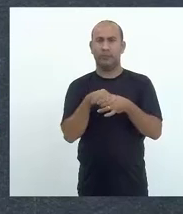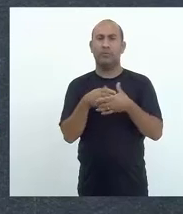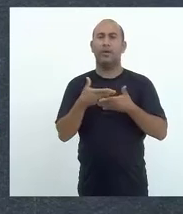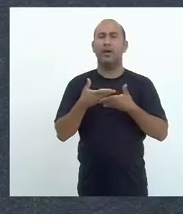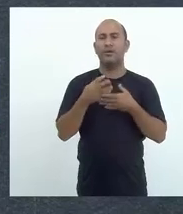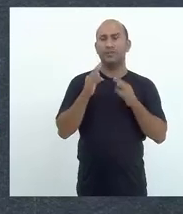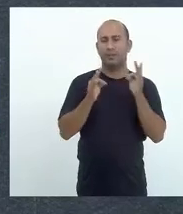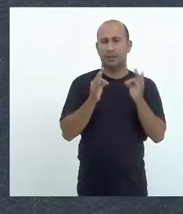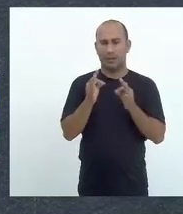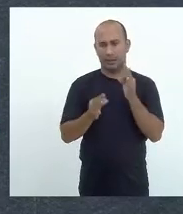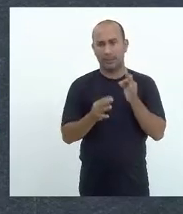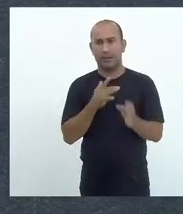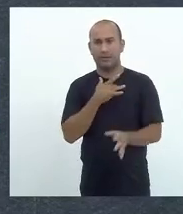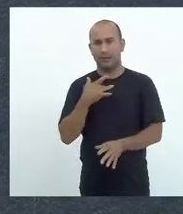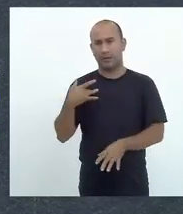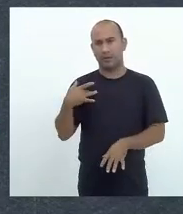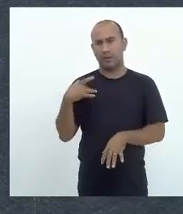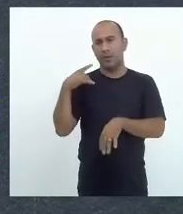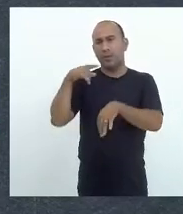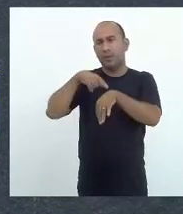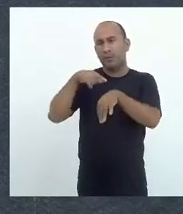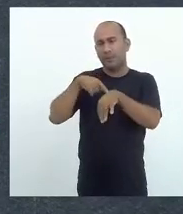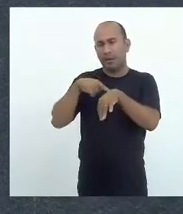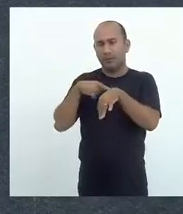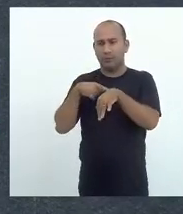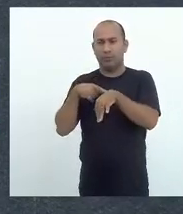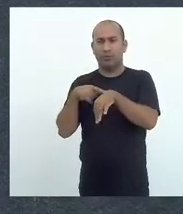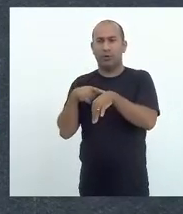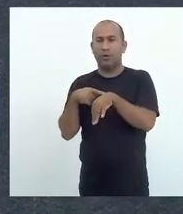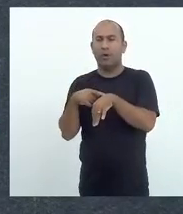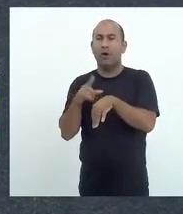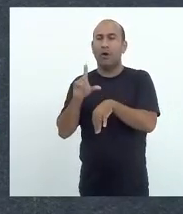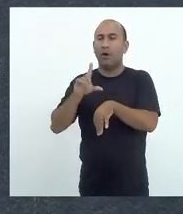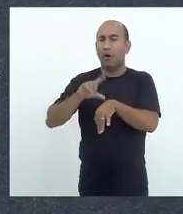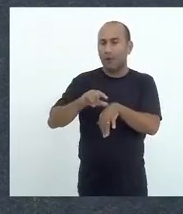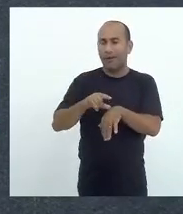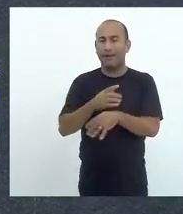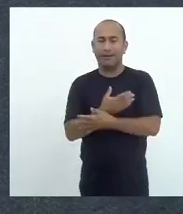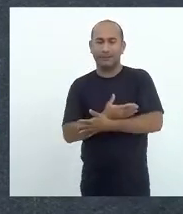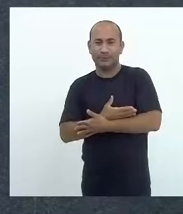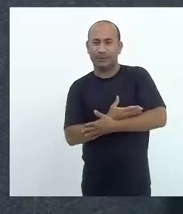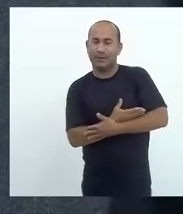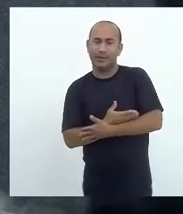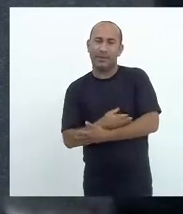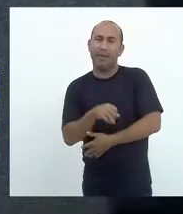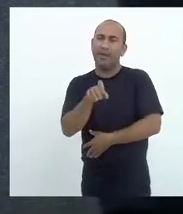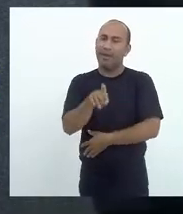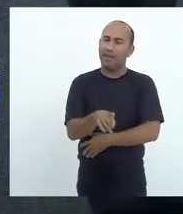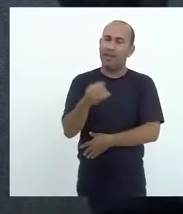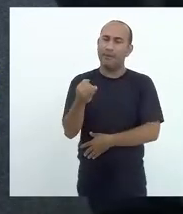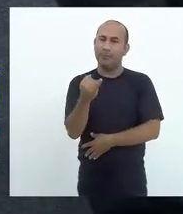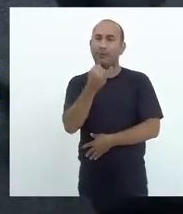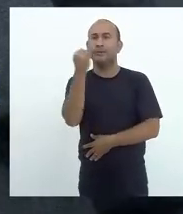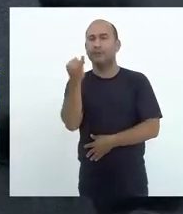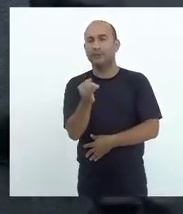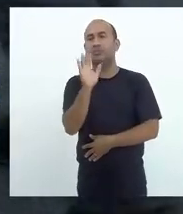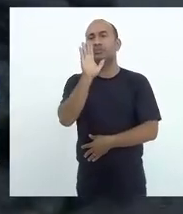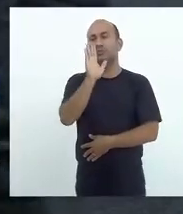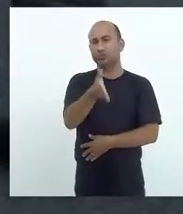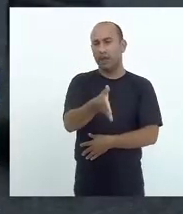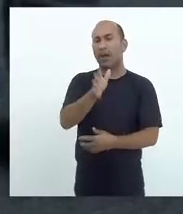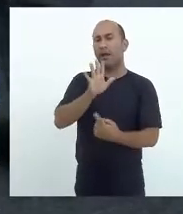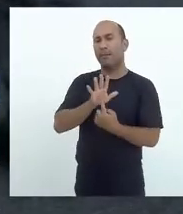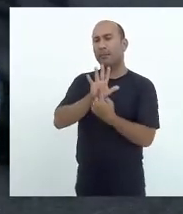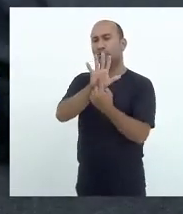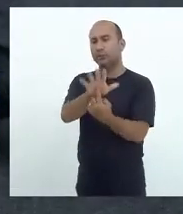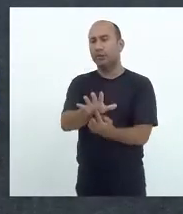que essa hora do colinho, como é gentilmente colocado, é fundamental e já demonstrou